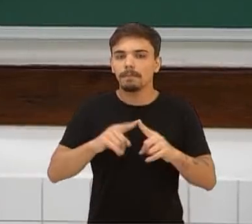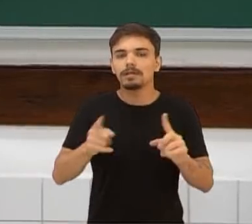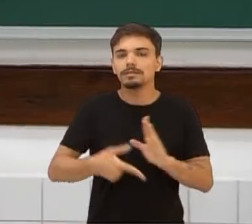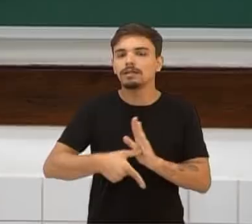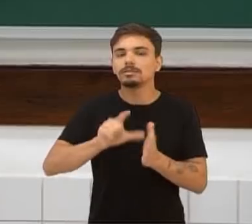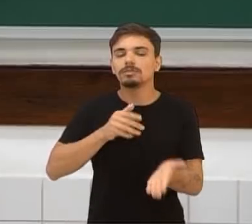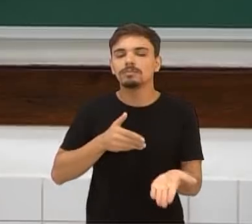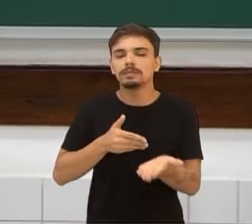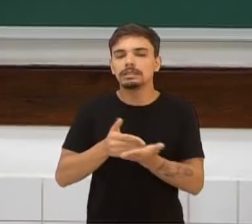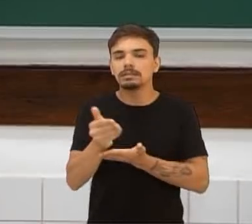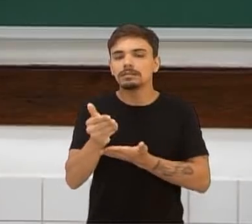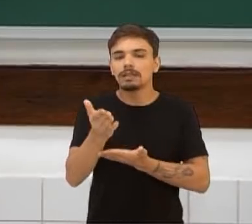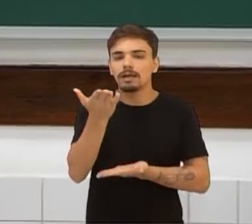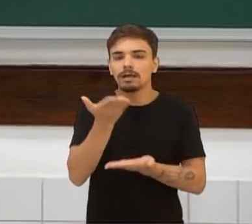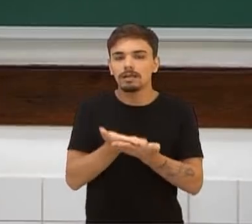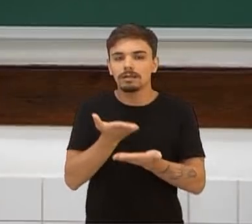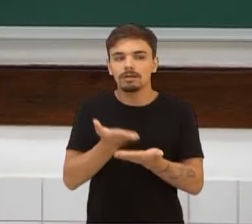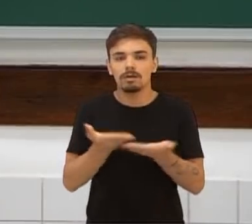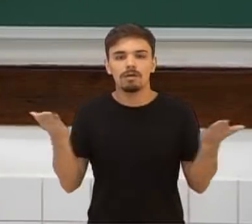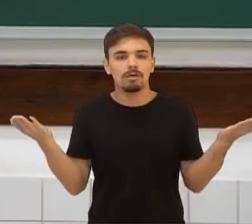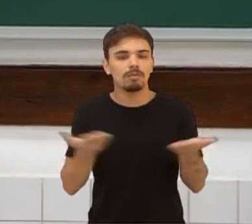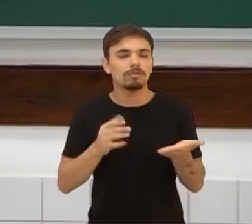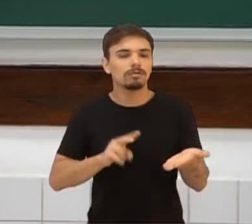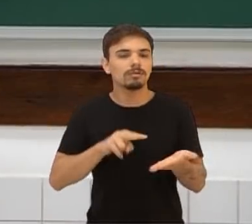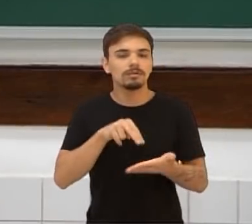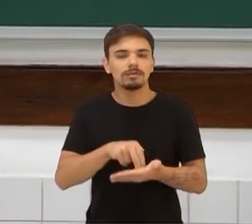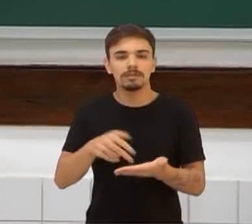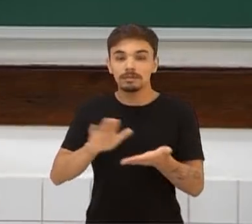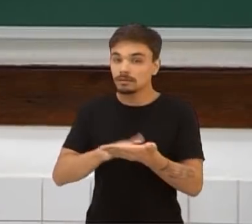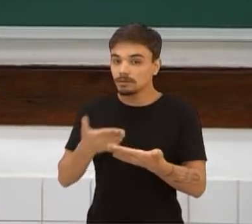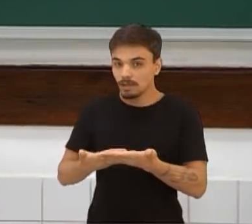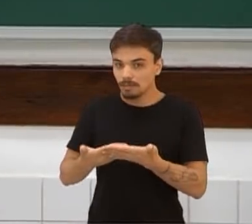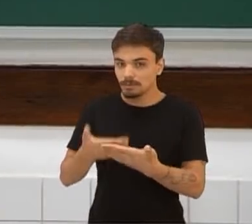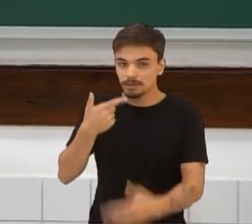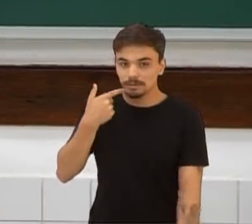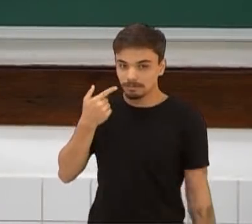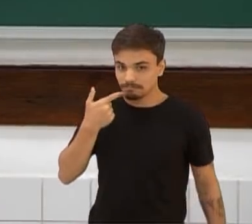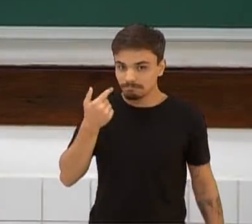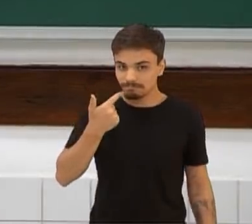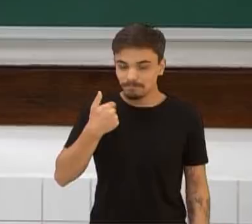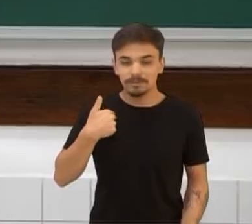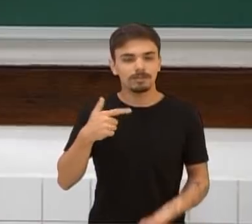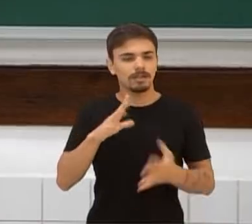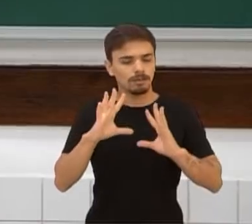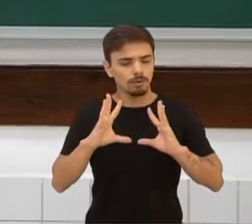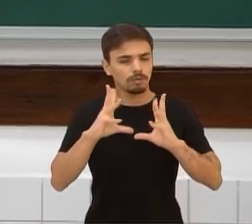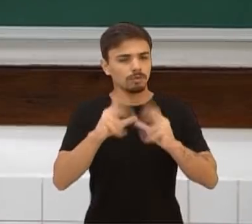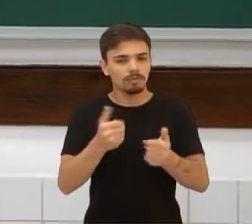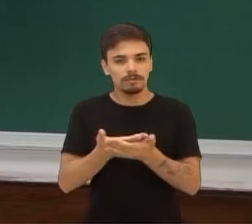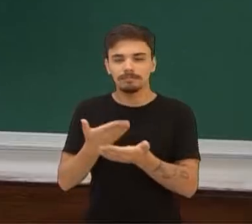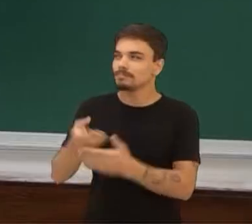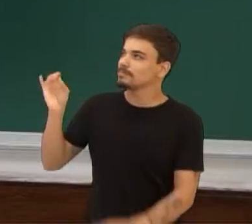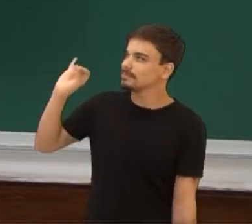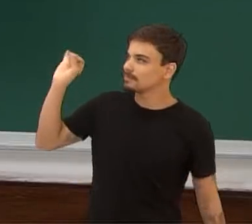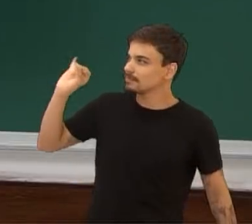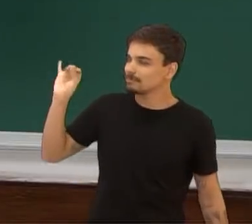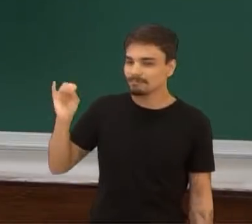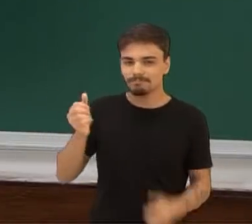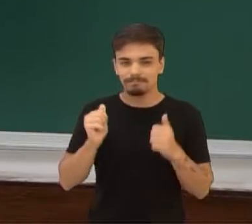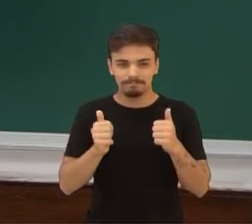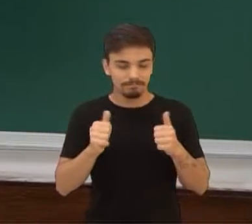gente começar a nossa aula, nós estamos aqui com o nosso intérprete, que vai estar toda a aula junto aqui, o Cadu,